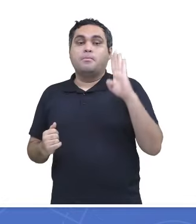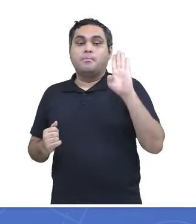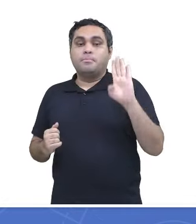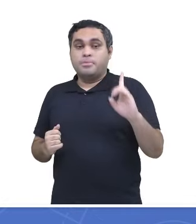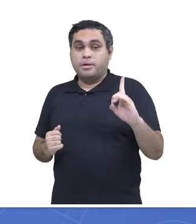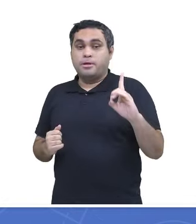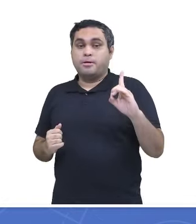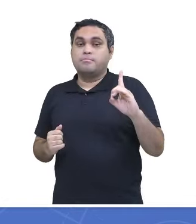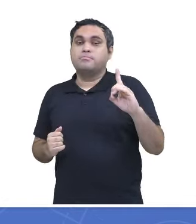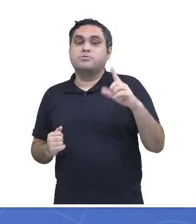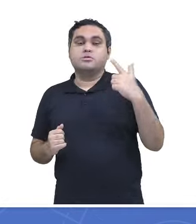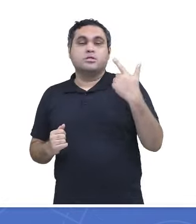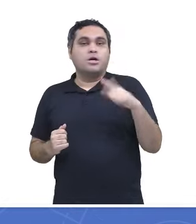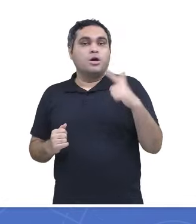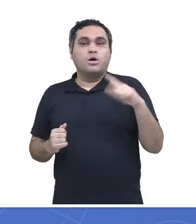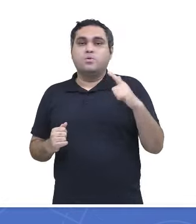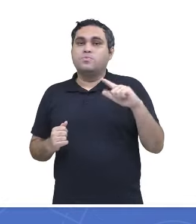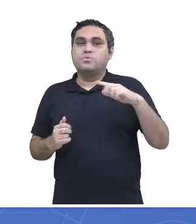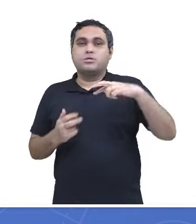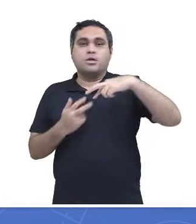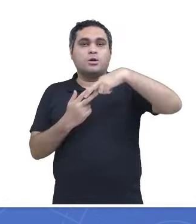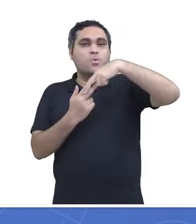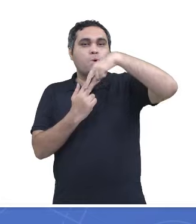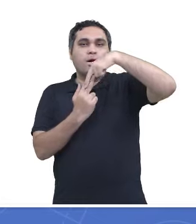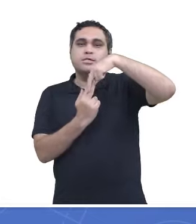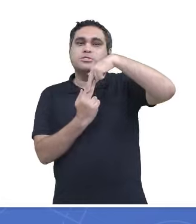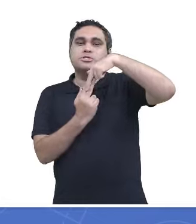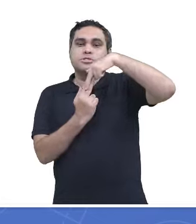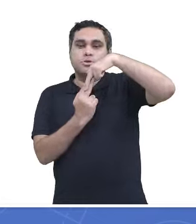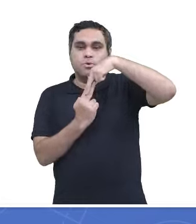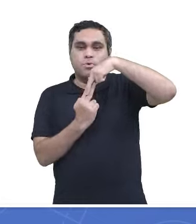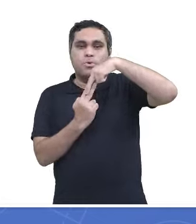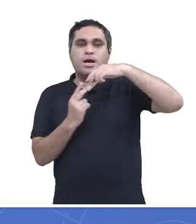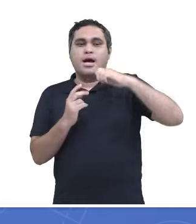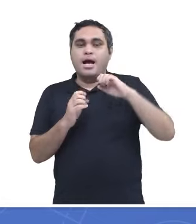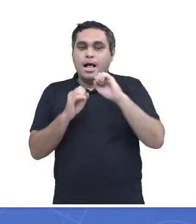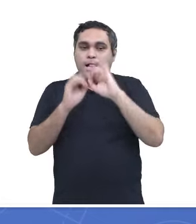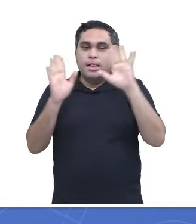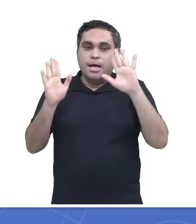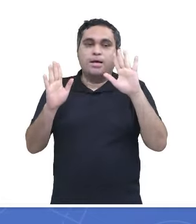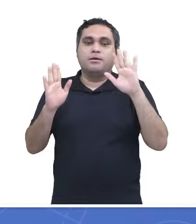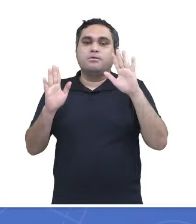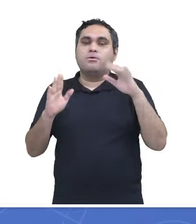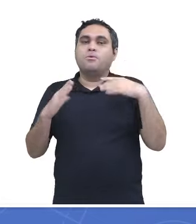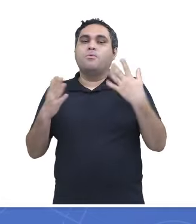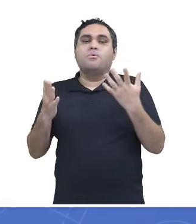artigo claro que possibilite a criação do Estatuto da Criança e do Adolescente.